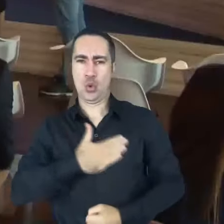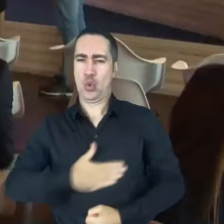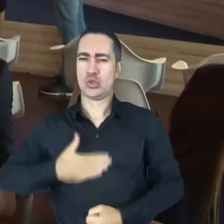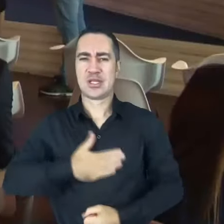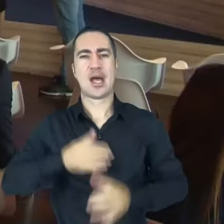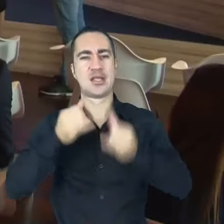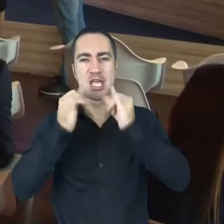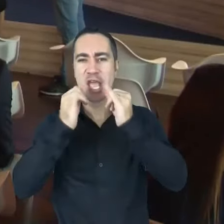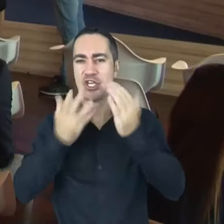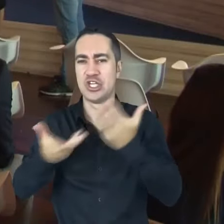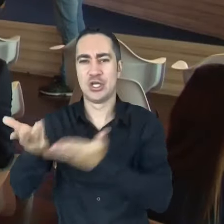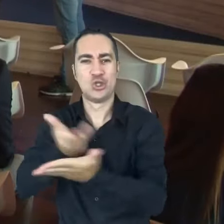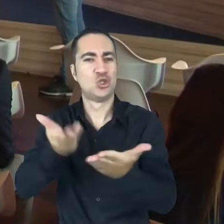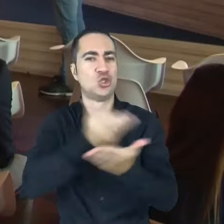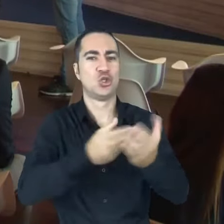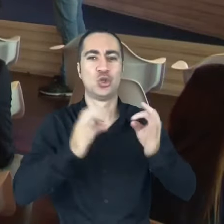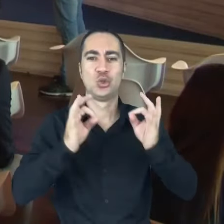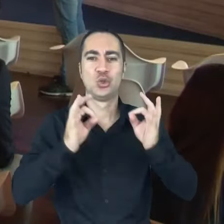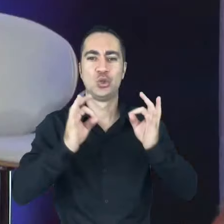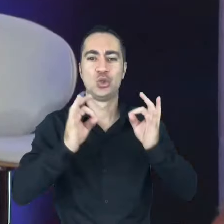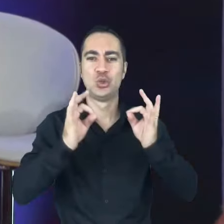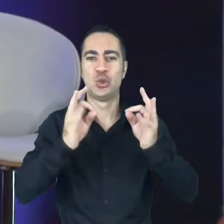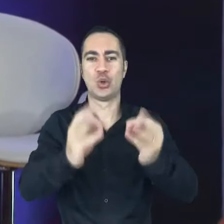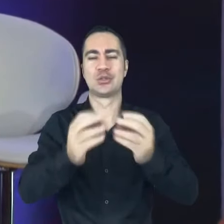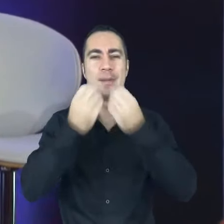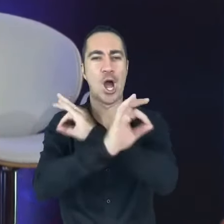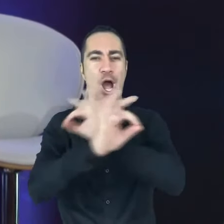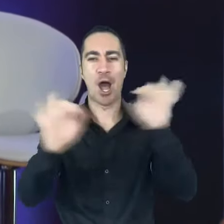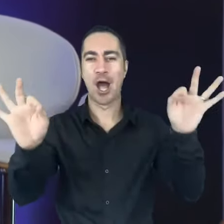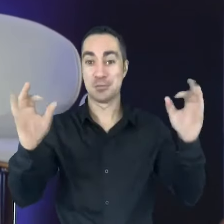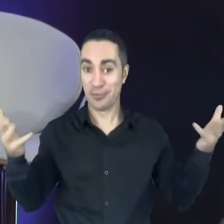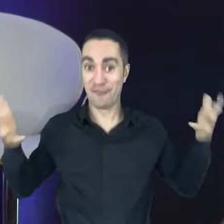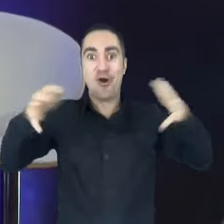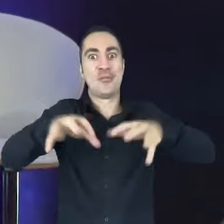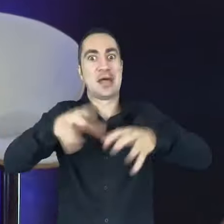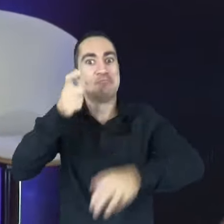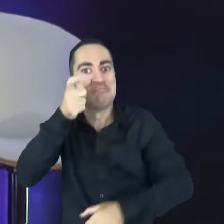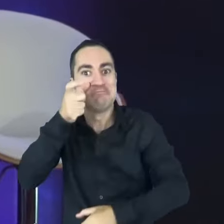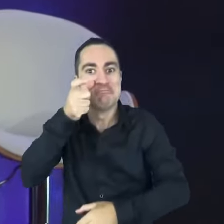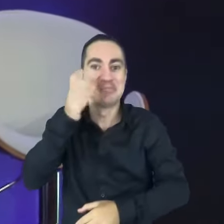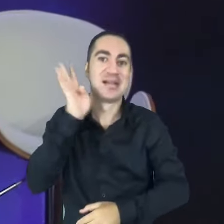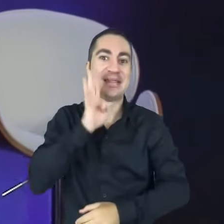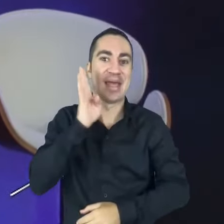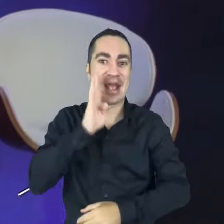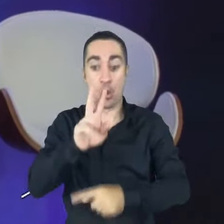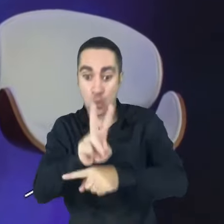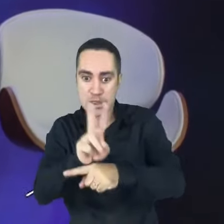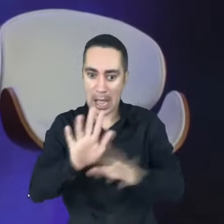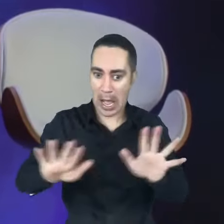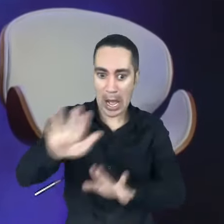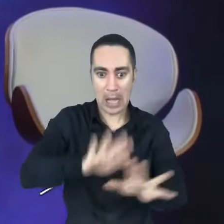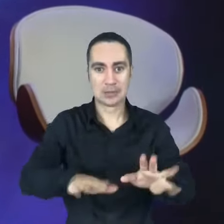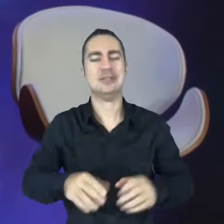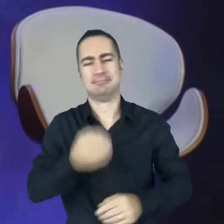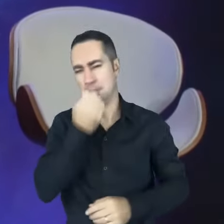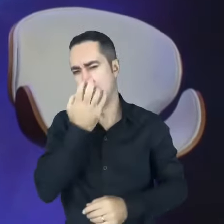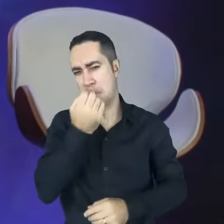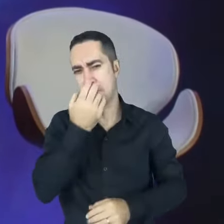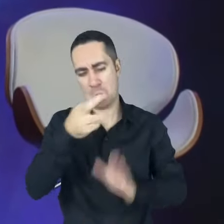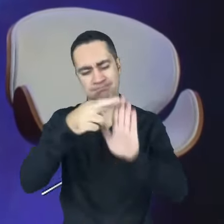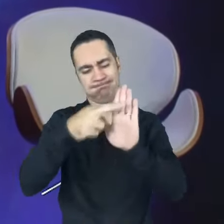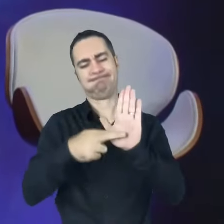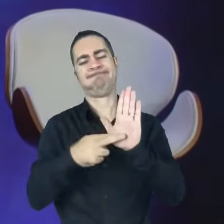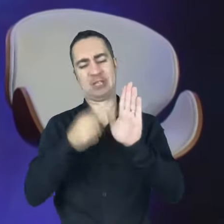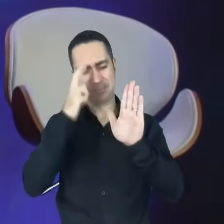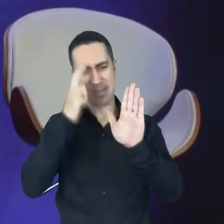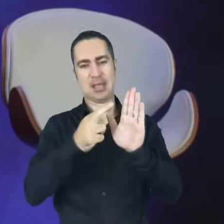aqui. Coisa boa a gente voltar a um evento presencial, né? Opa! Com todos os cuidados, obviamente, mas estamos aqui com vocês. Então,